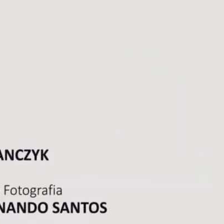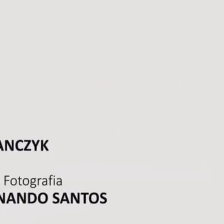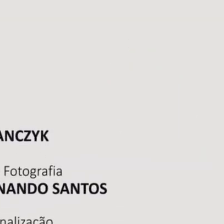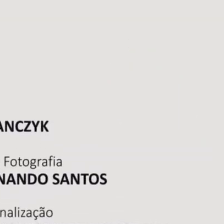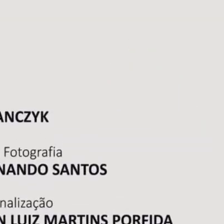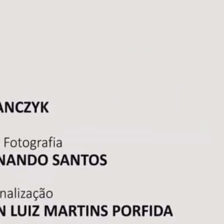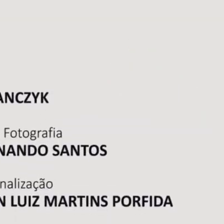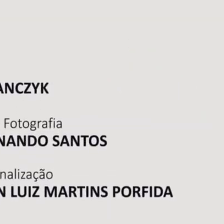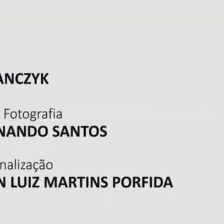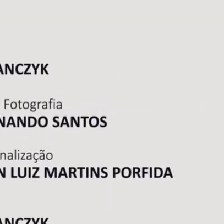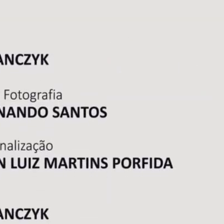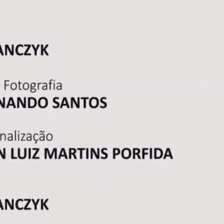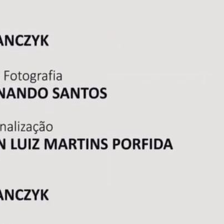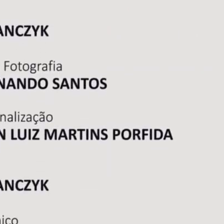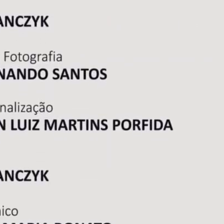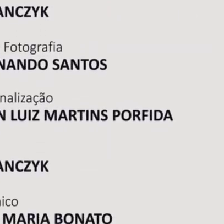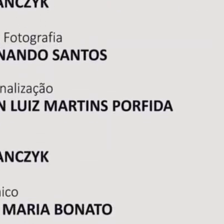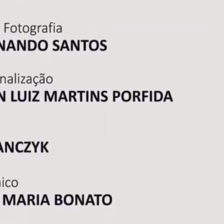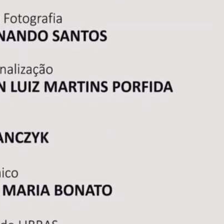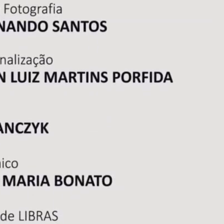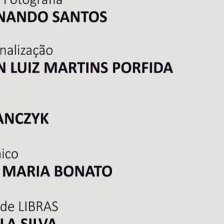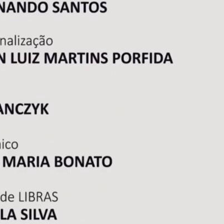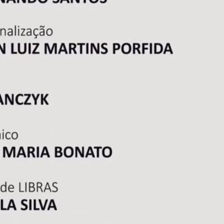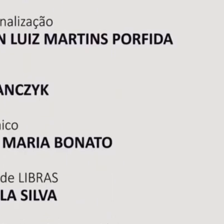Música